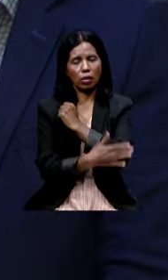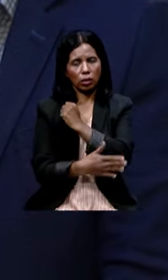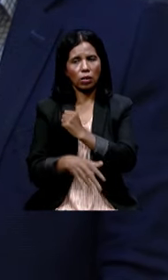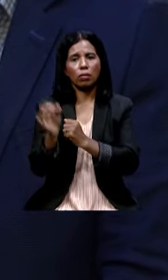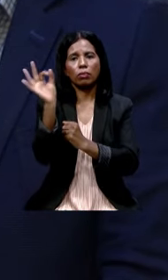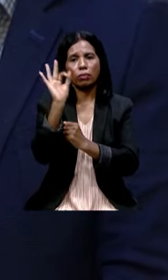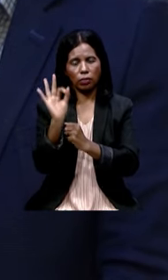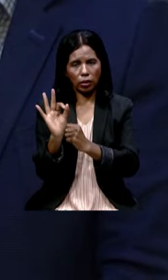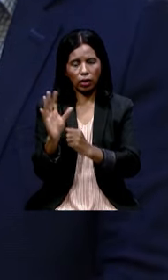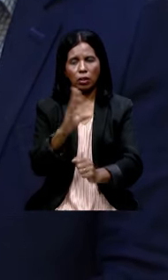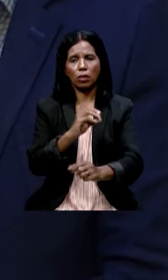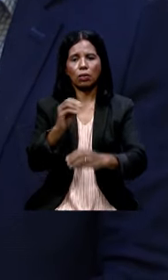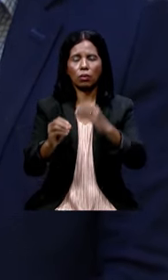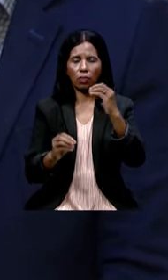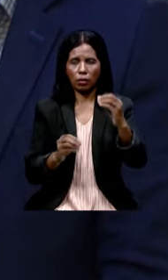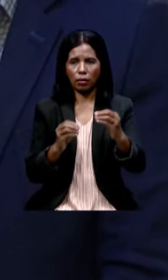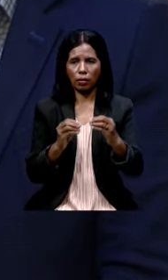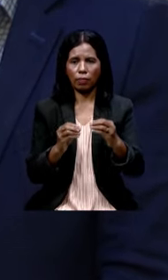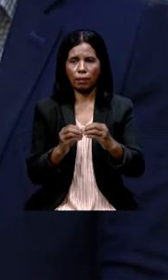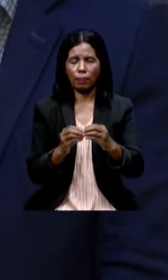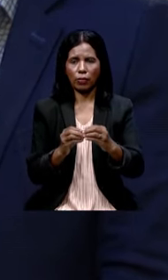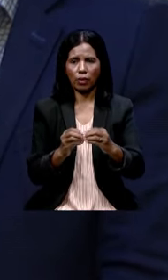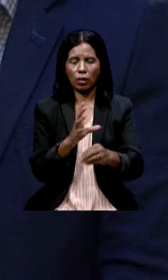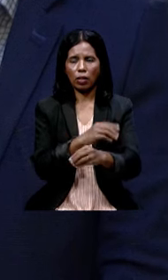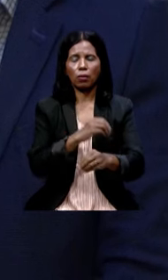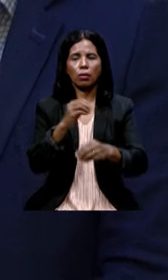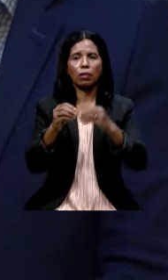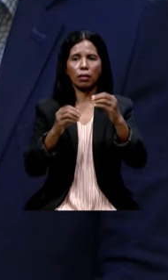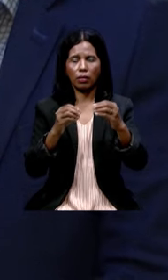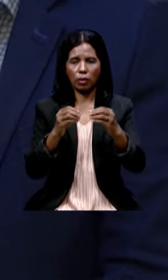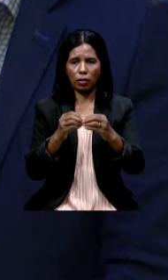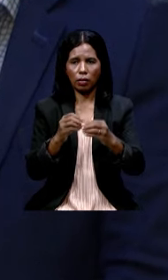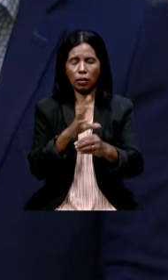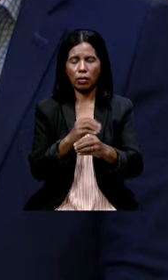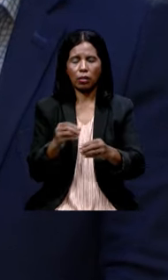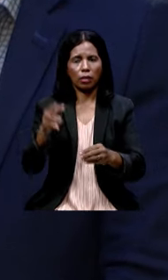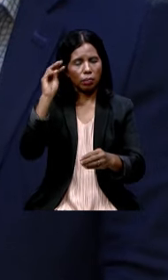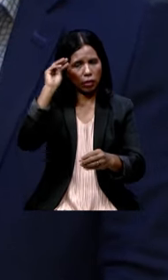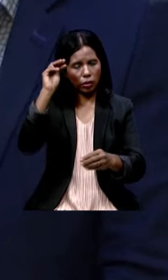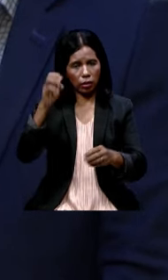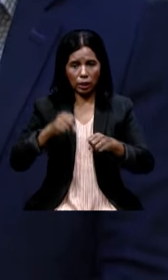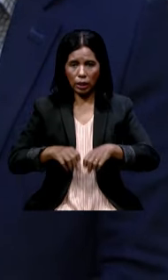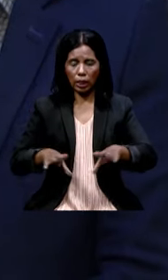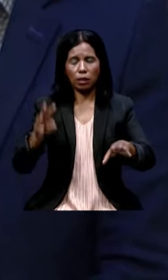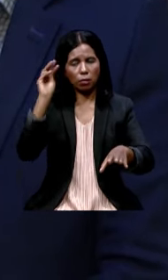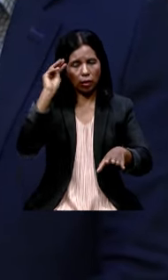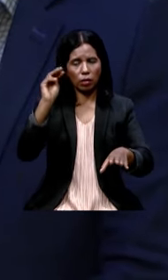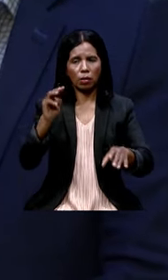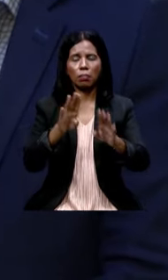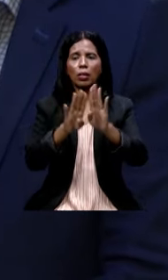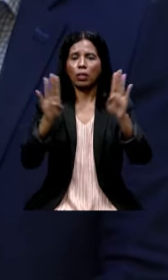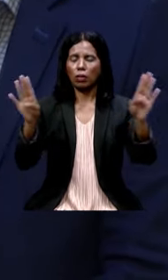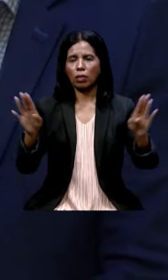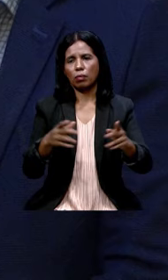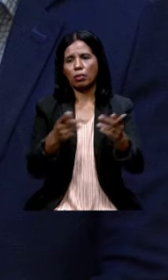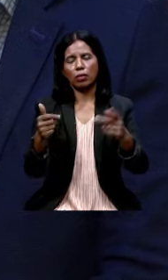ba viviu con ba assunto marítima nenia han sa senhor ministro hatete mai be be de lo ke mos ba área